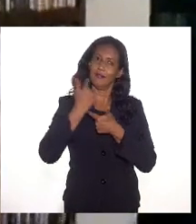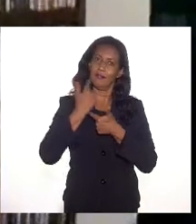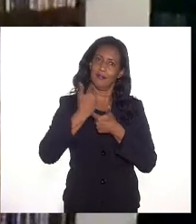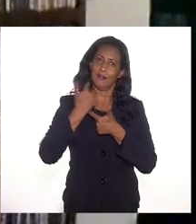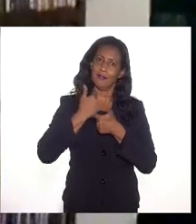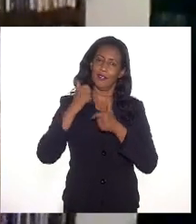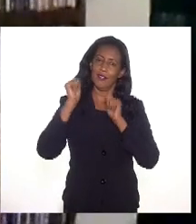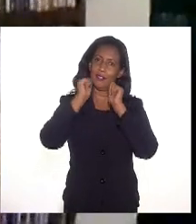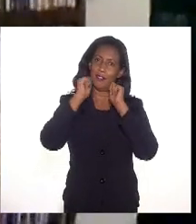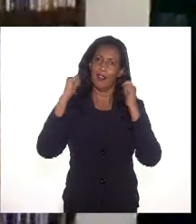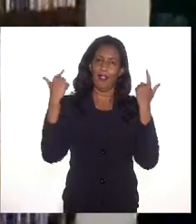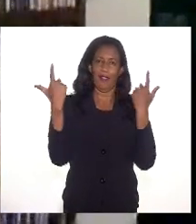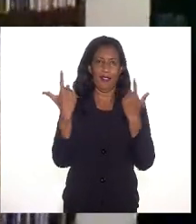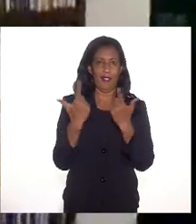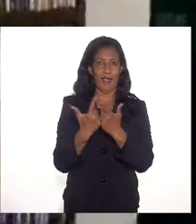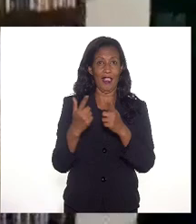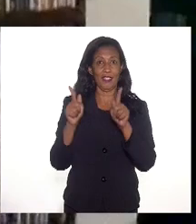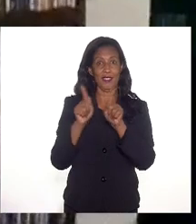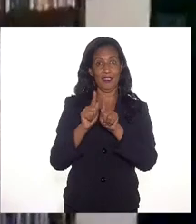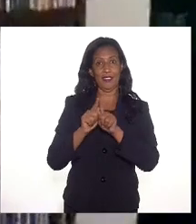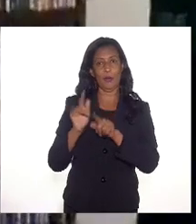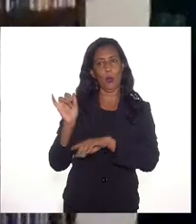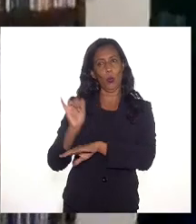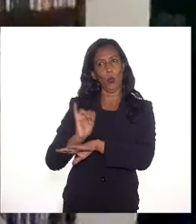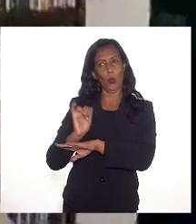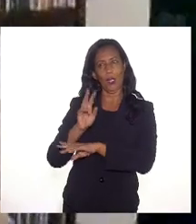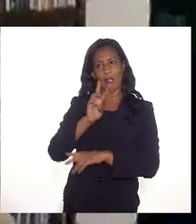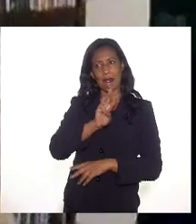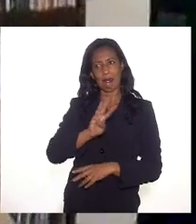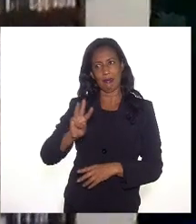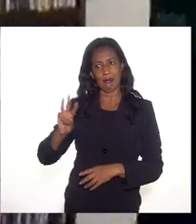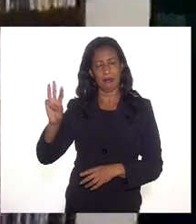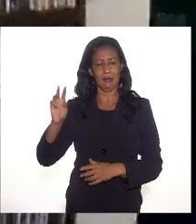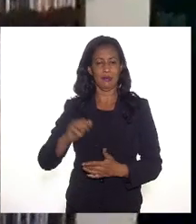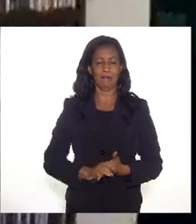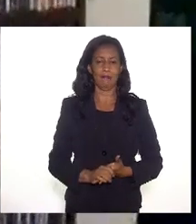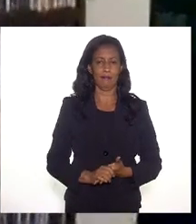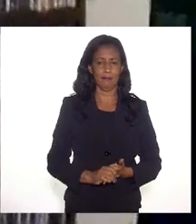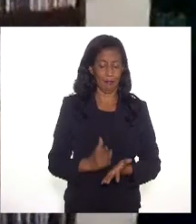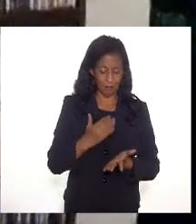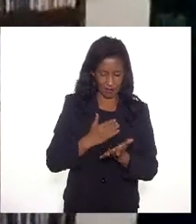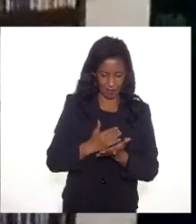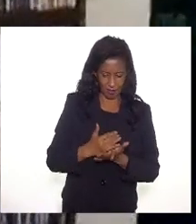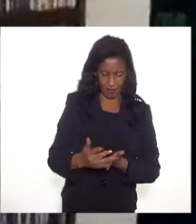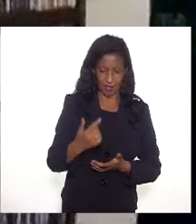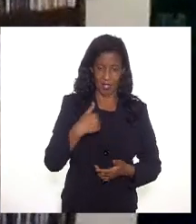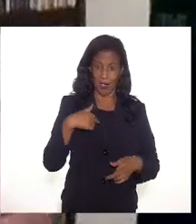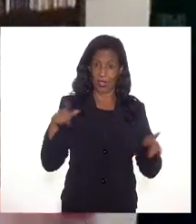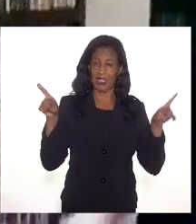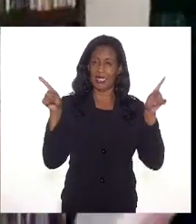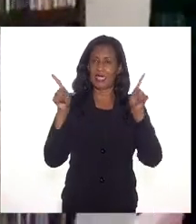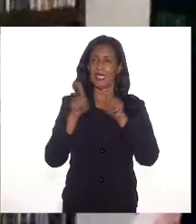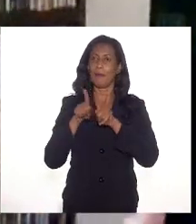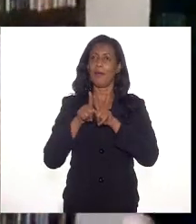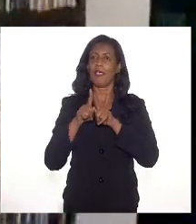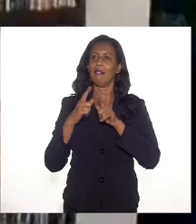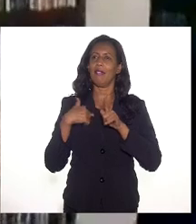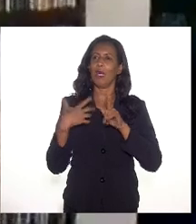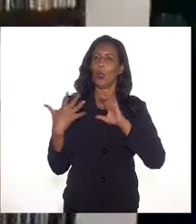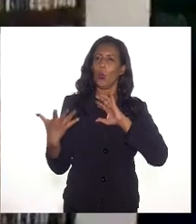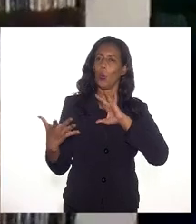nos acompanham pelas redes sociais inicialmente Tia Ju eu queria também me somar